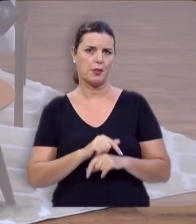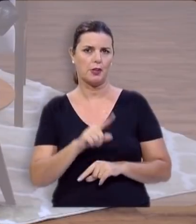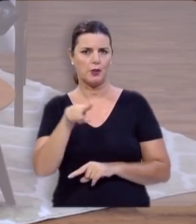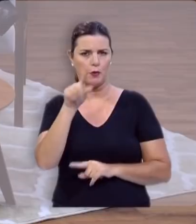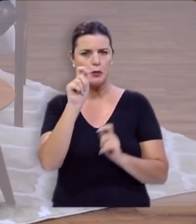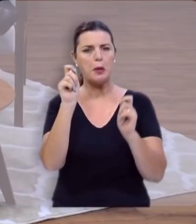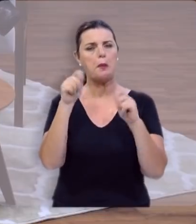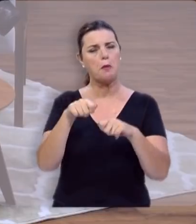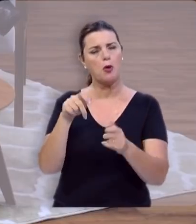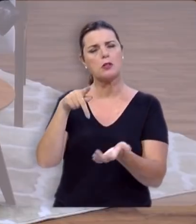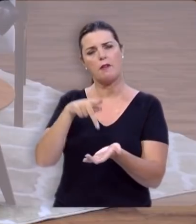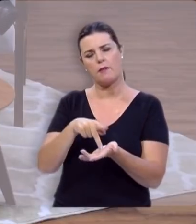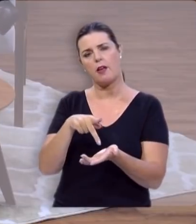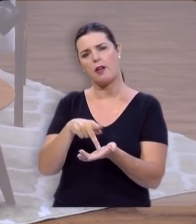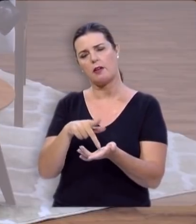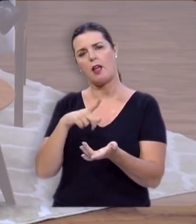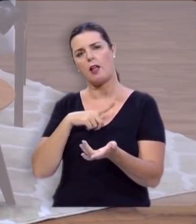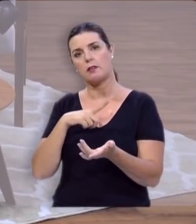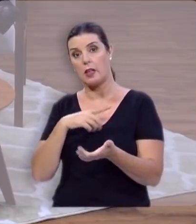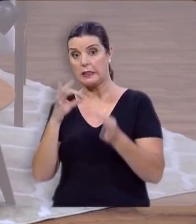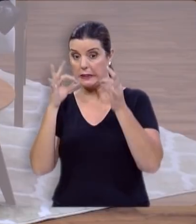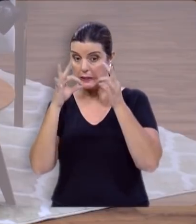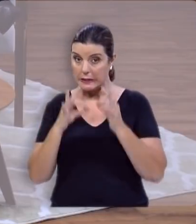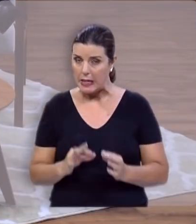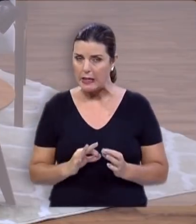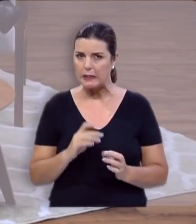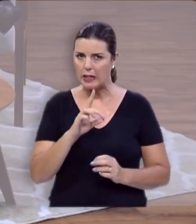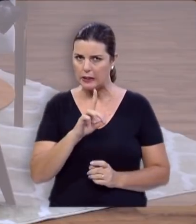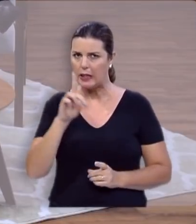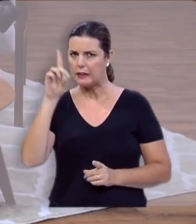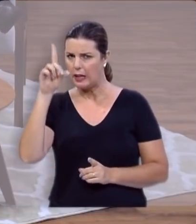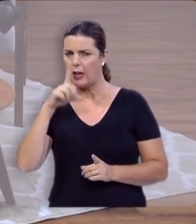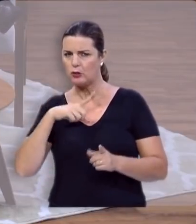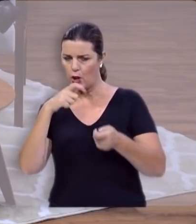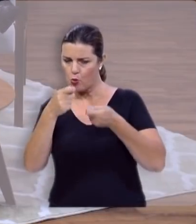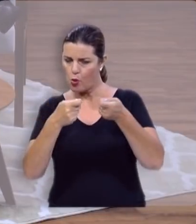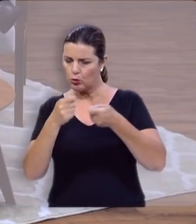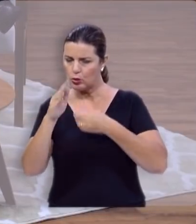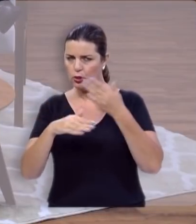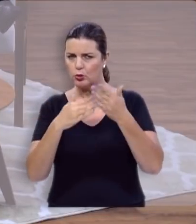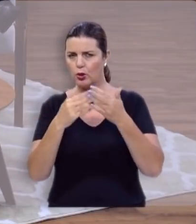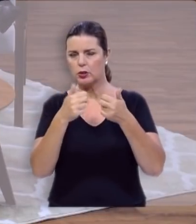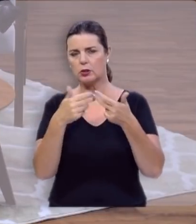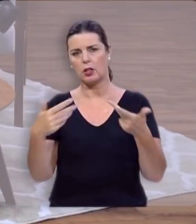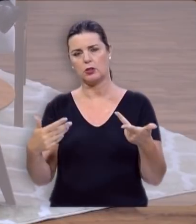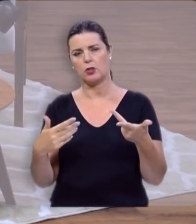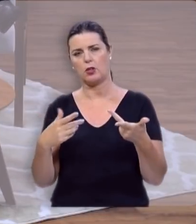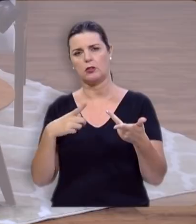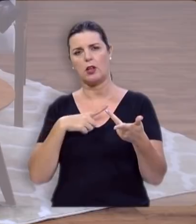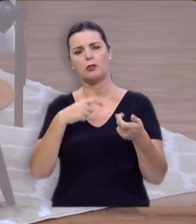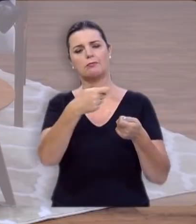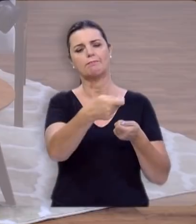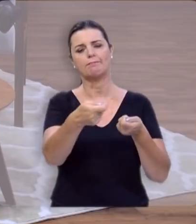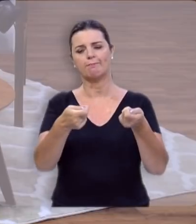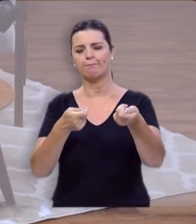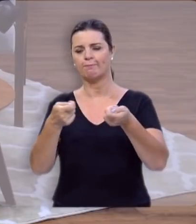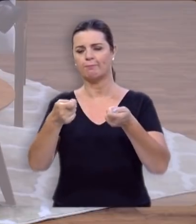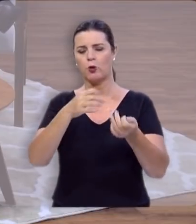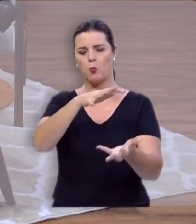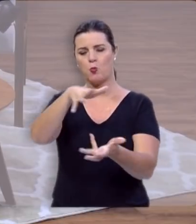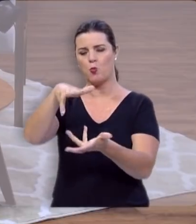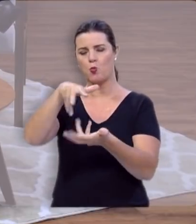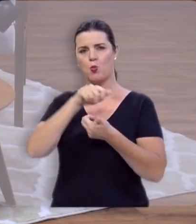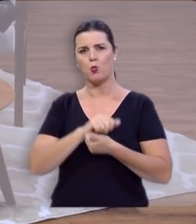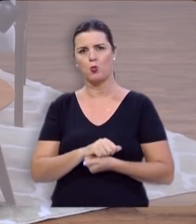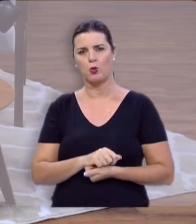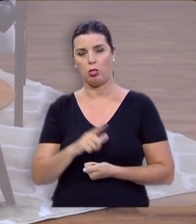você possa, de fato, ter a convicção de que Deus tem o controle sobre todas as coisas. Ele tem as rédeas que regem o